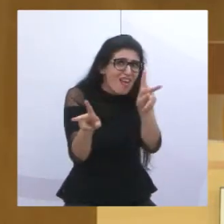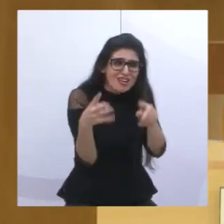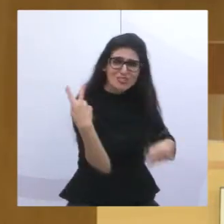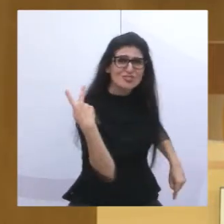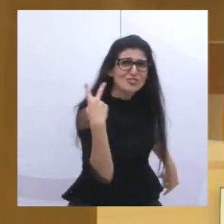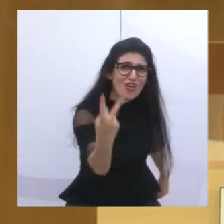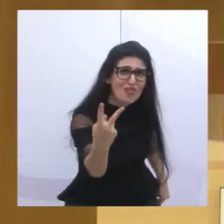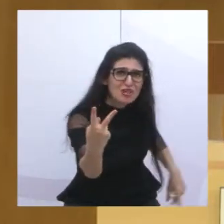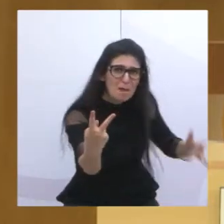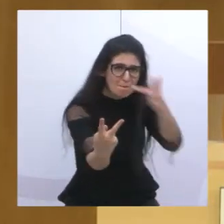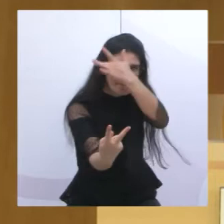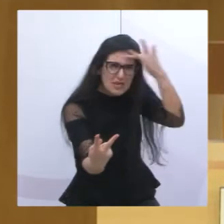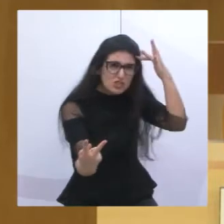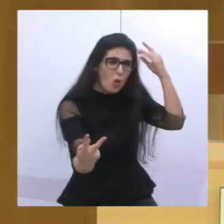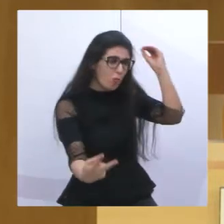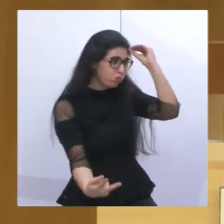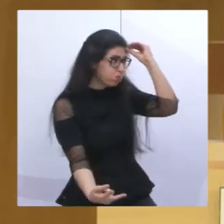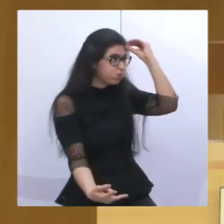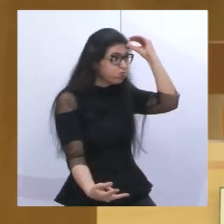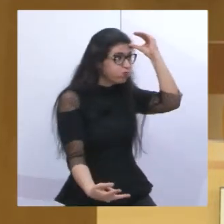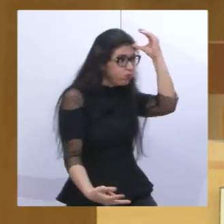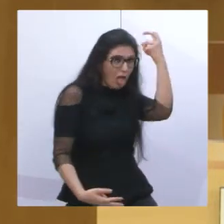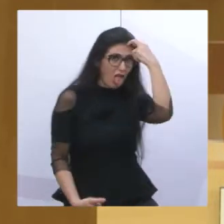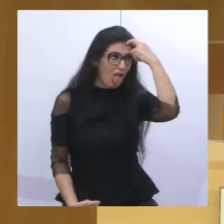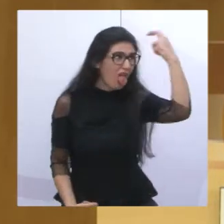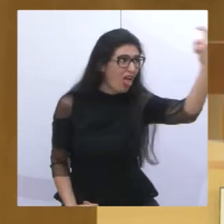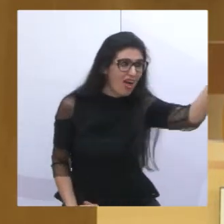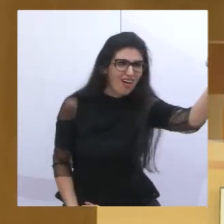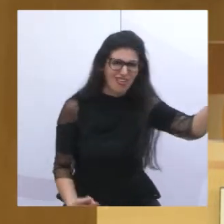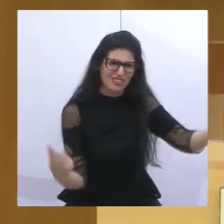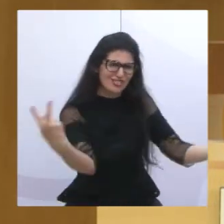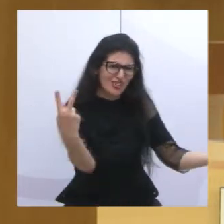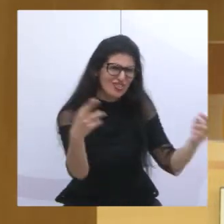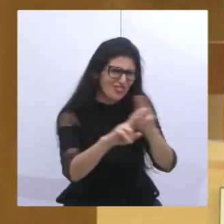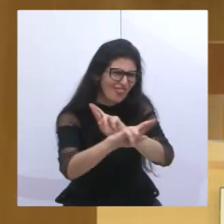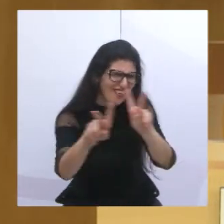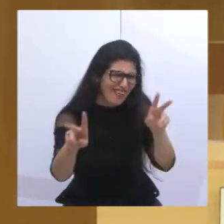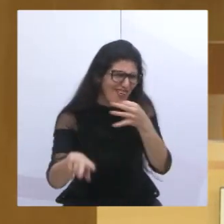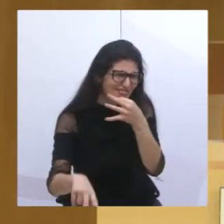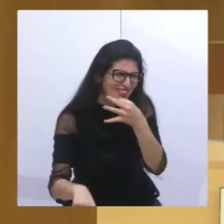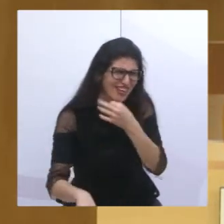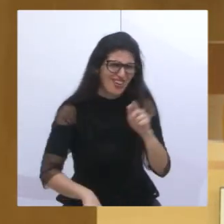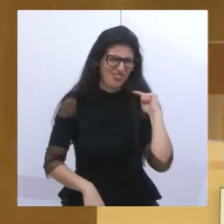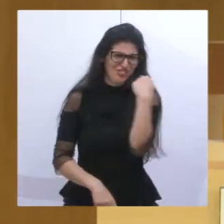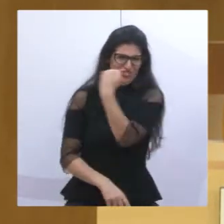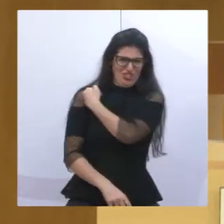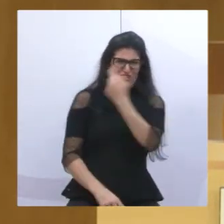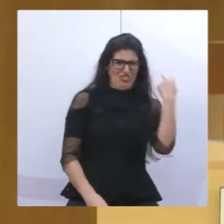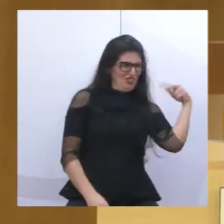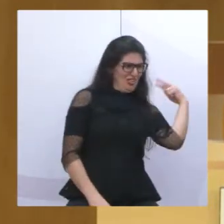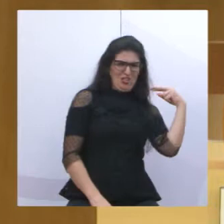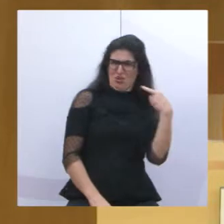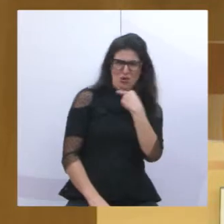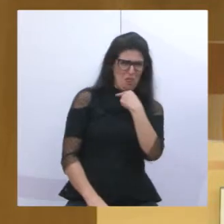são estudados, doutores. E nós, vereadores, hein? Não